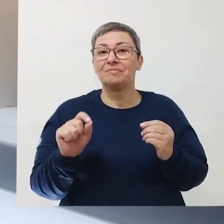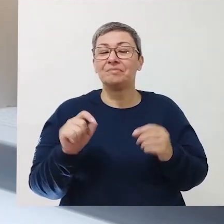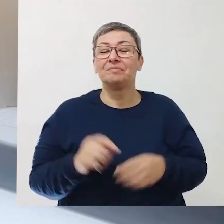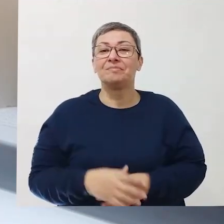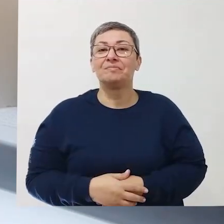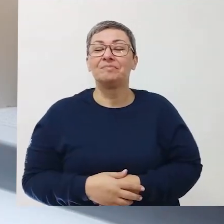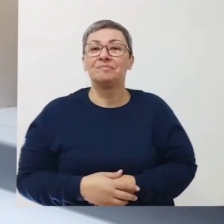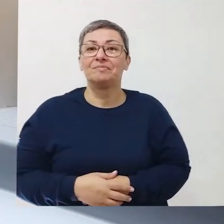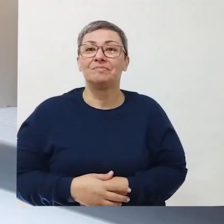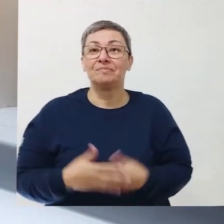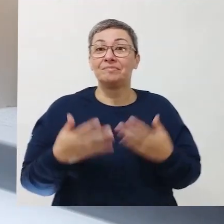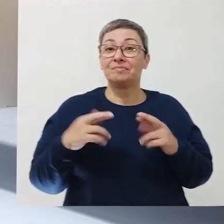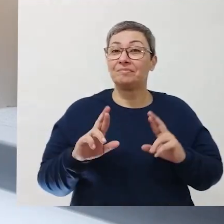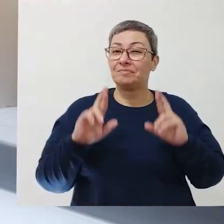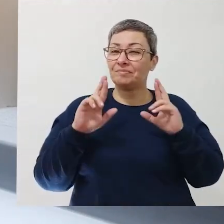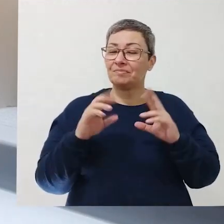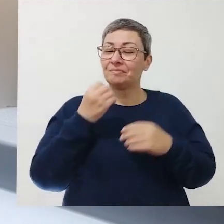Música